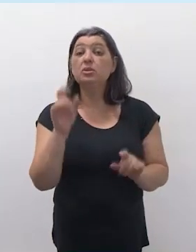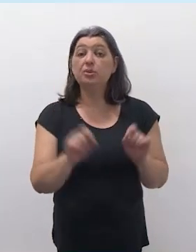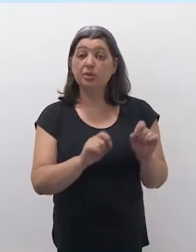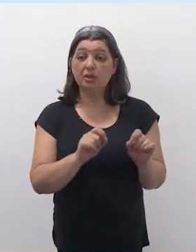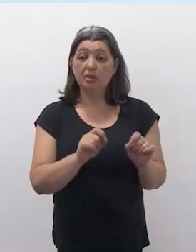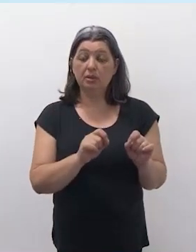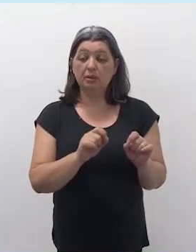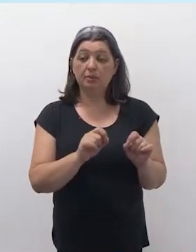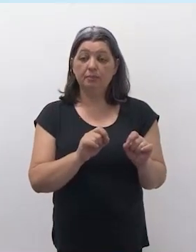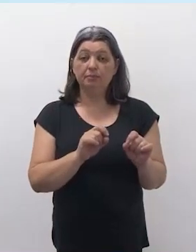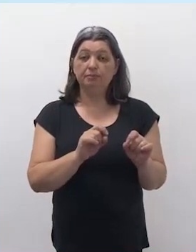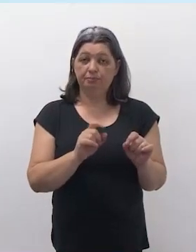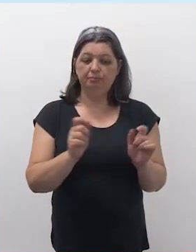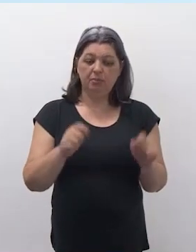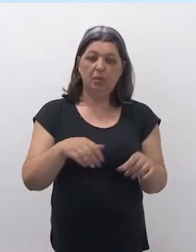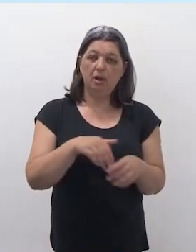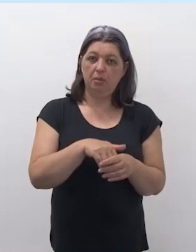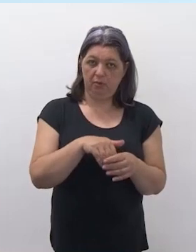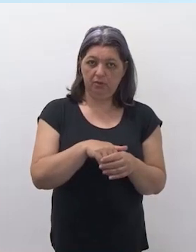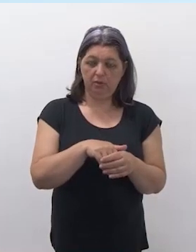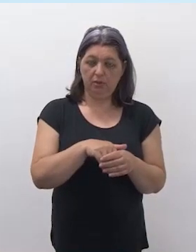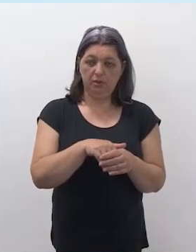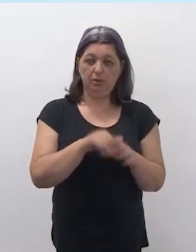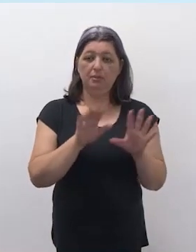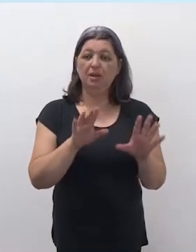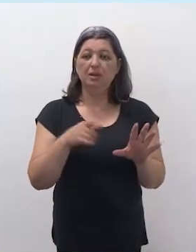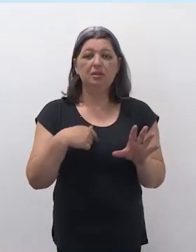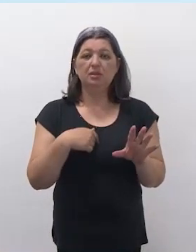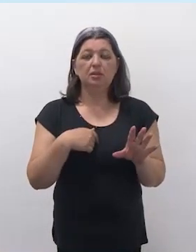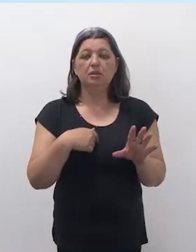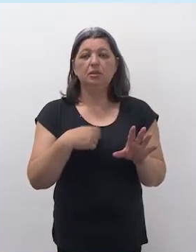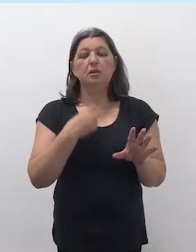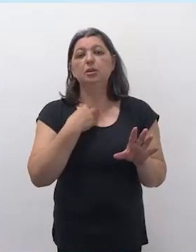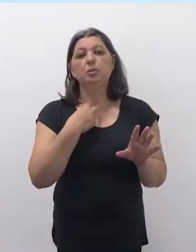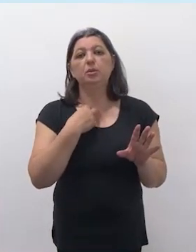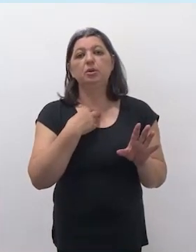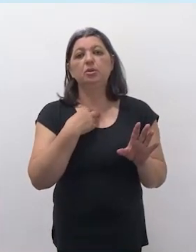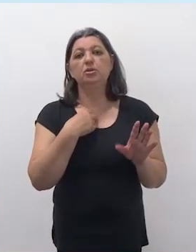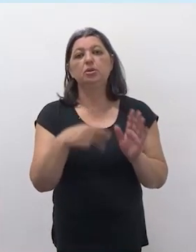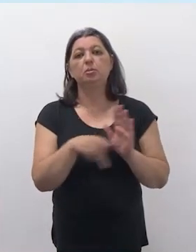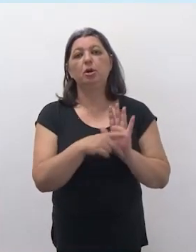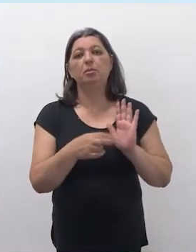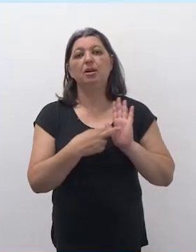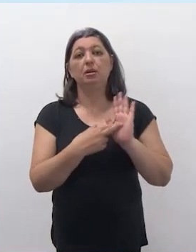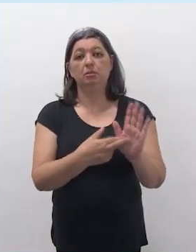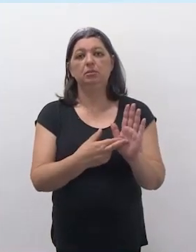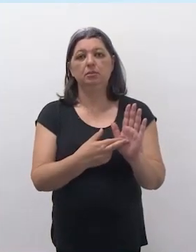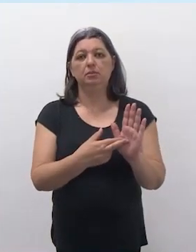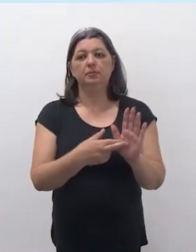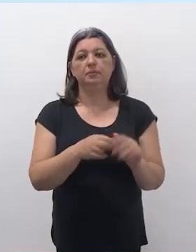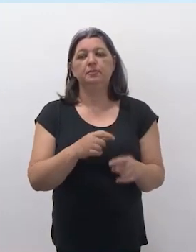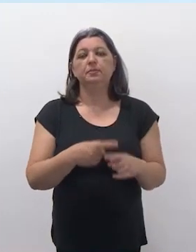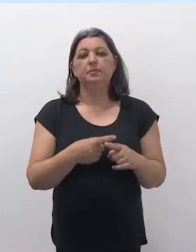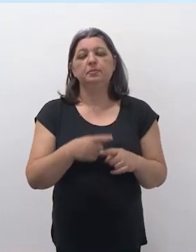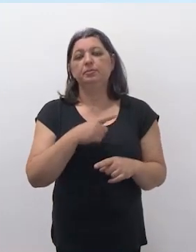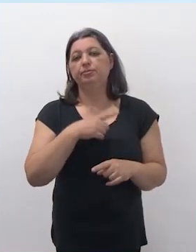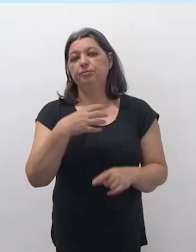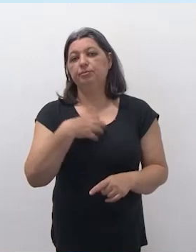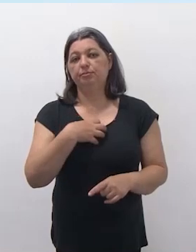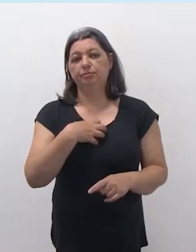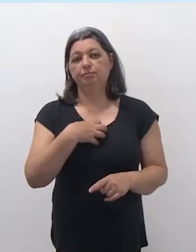podia votar, porém, ela não podia realmente ser representada. Por quê? Porque havia uma aparência,